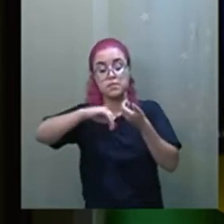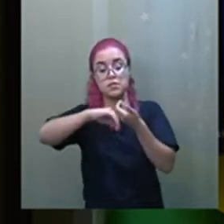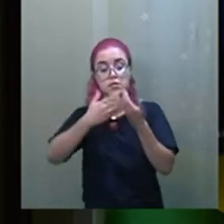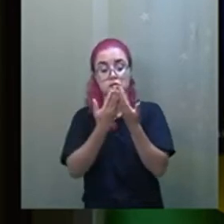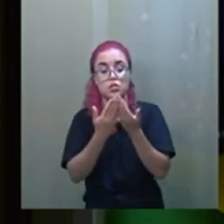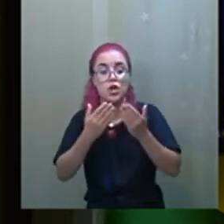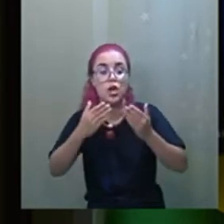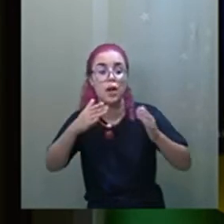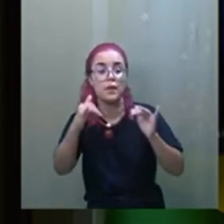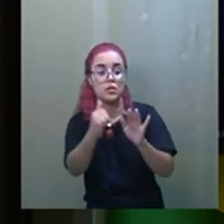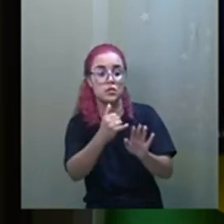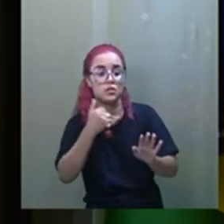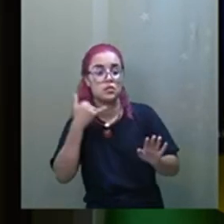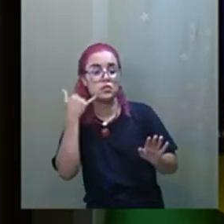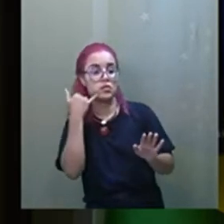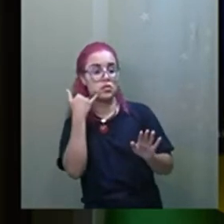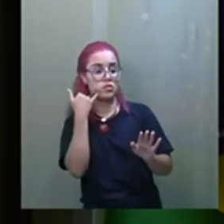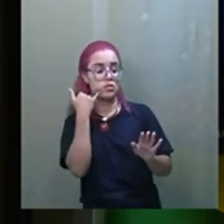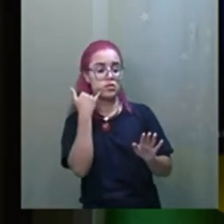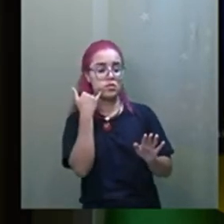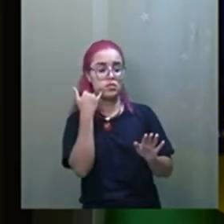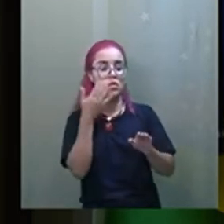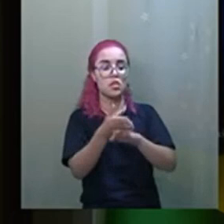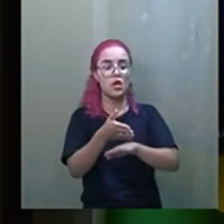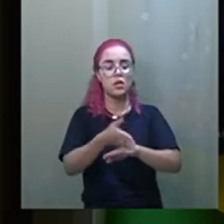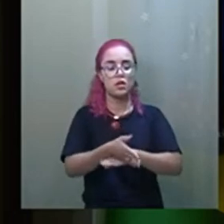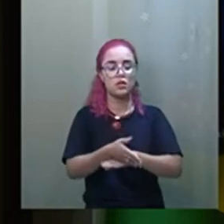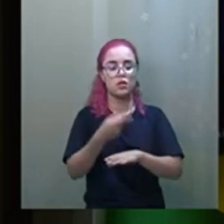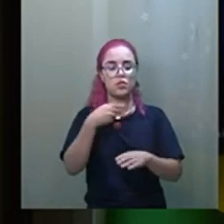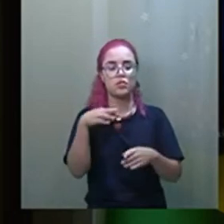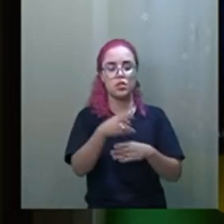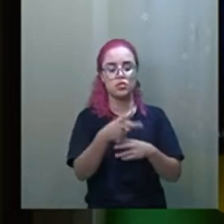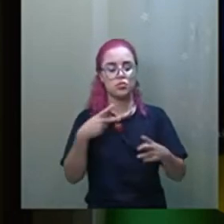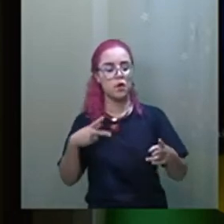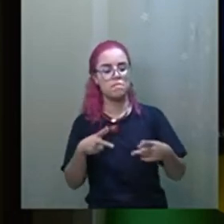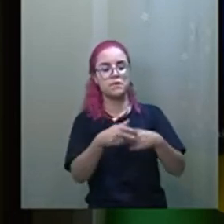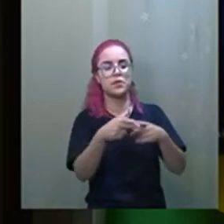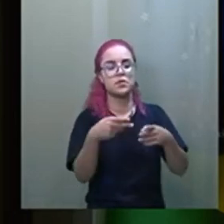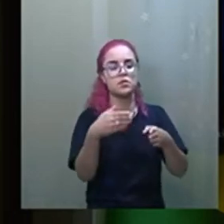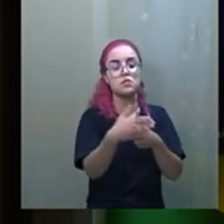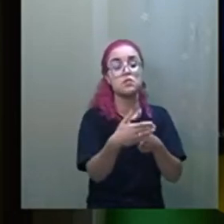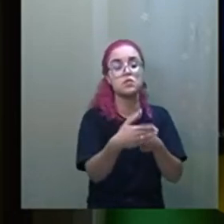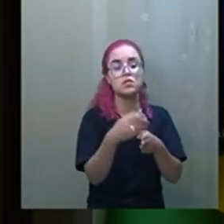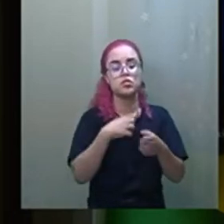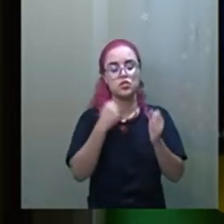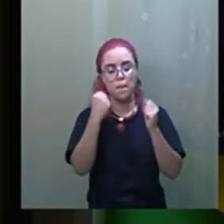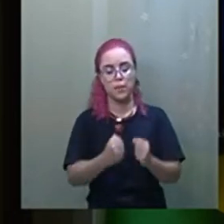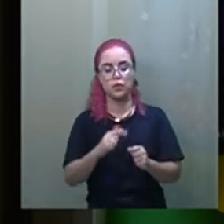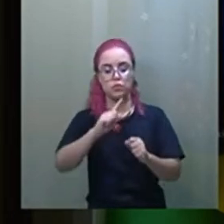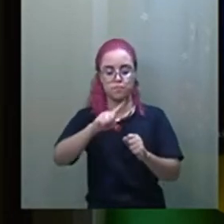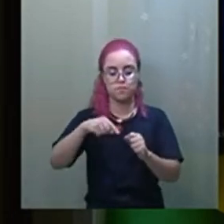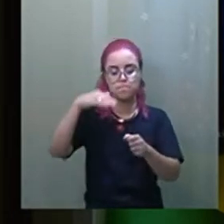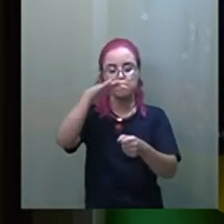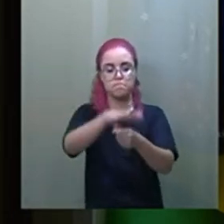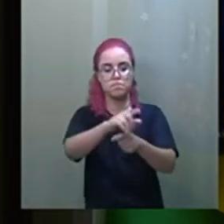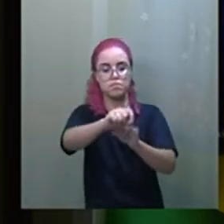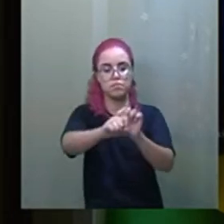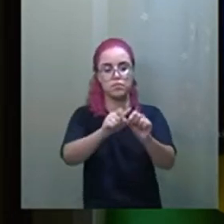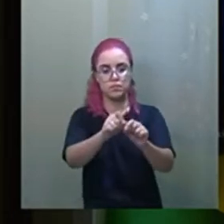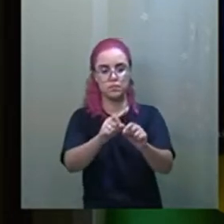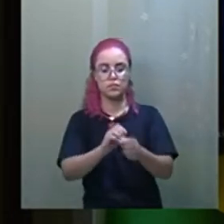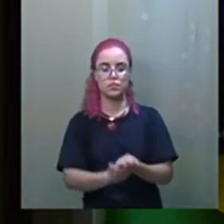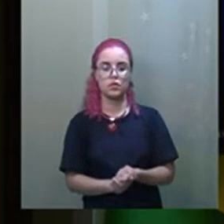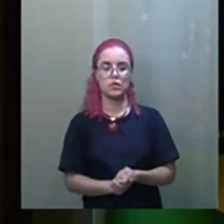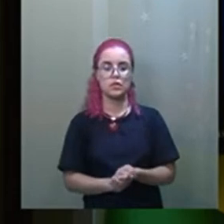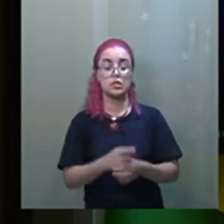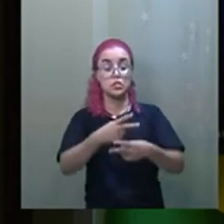esse canal, abrir esse acesso. Ou seja, uma intervenção de um poder em cima do outro, de